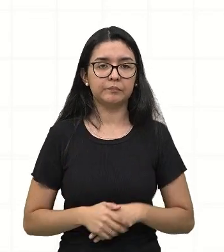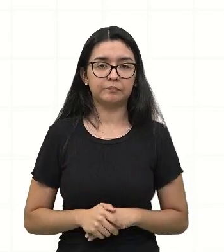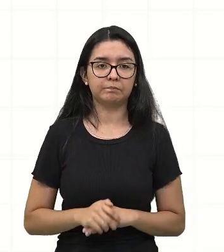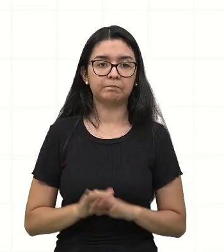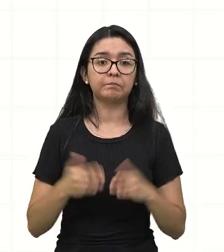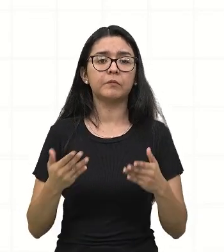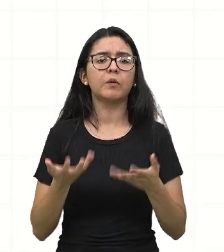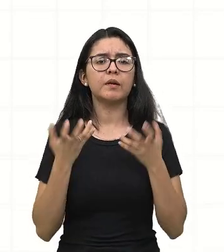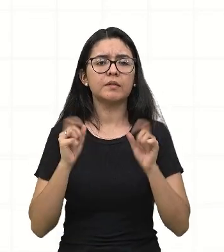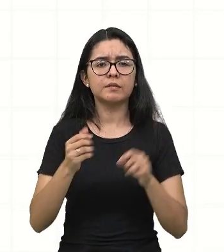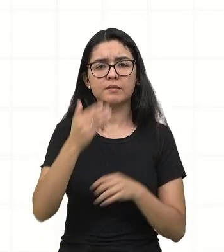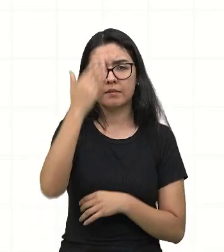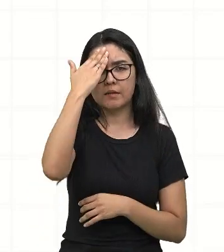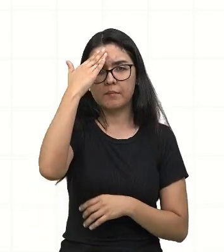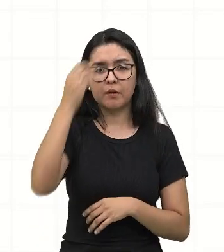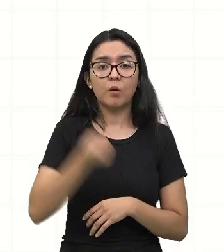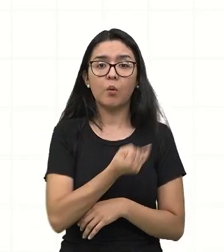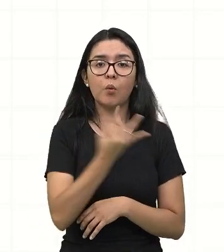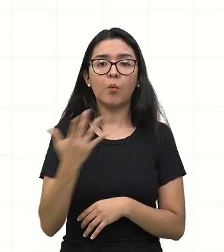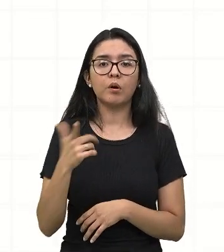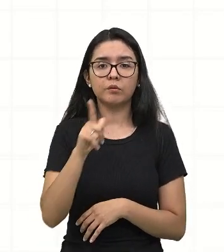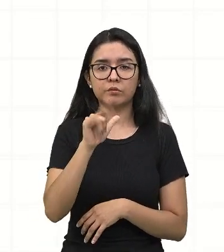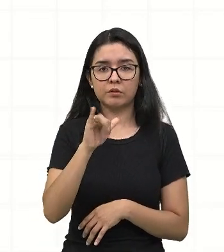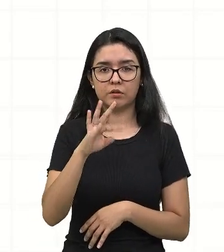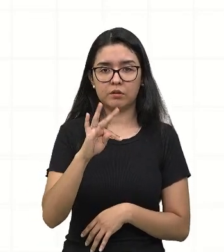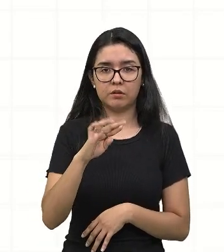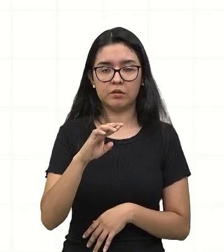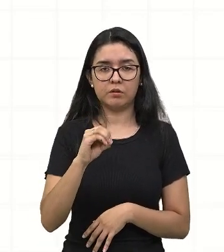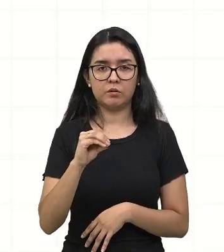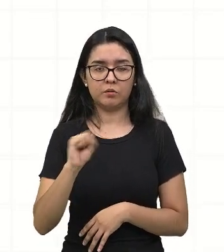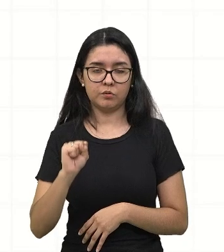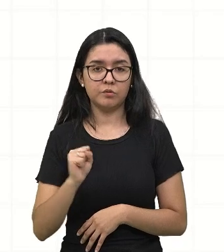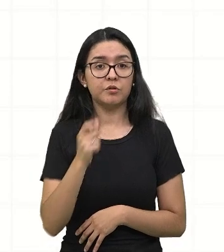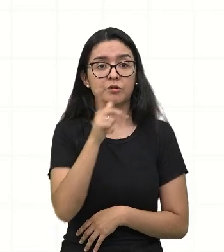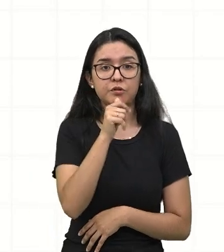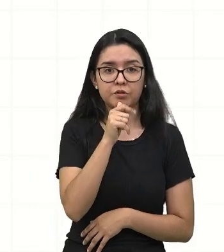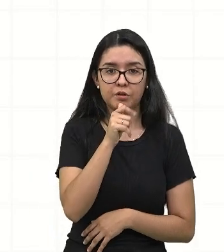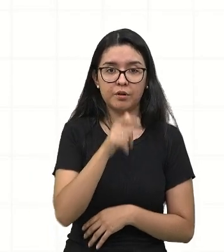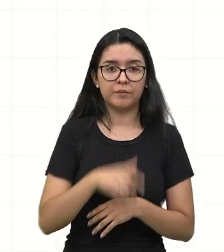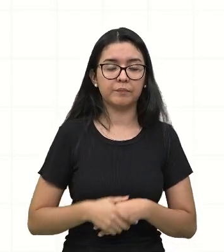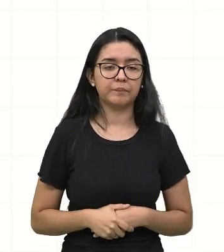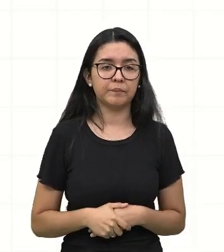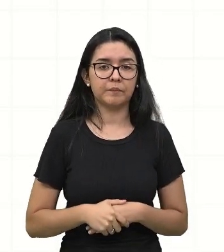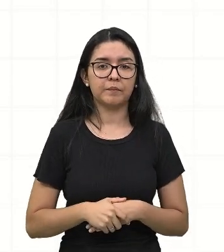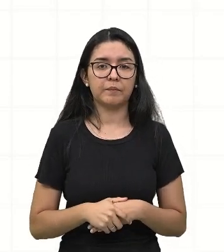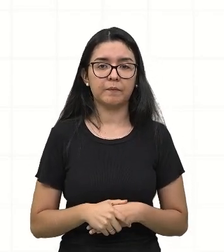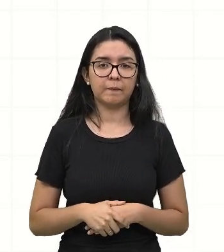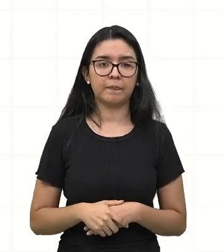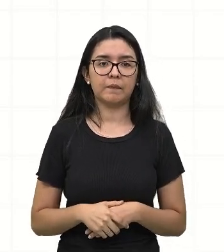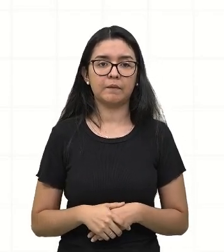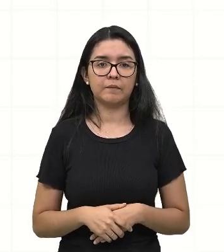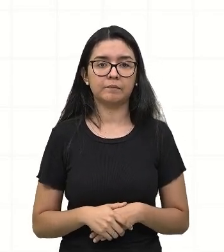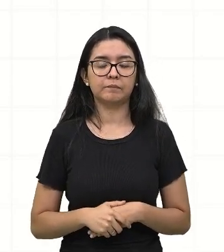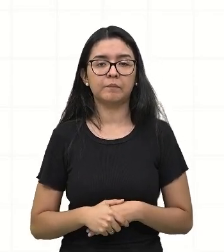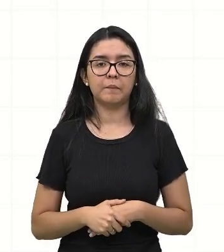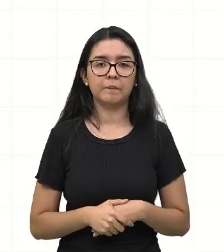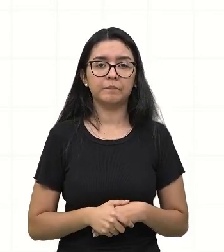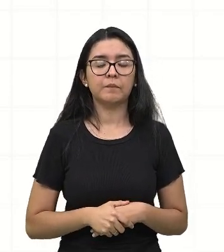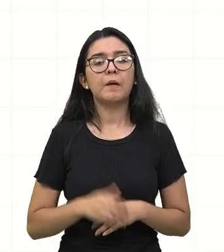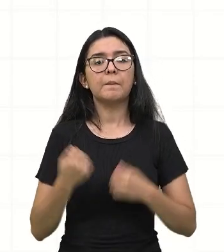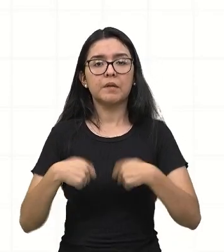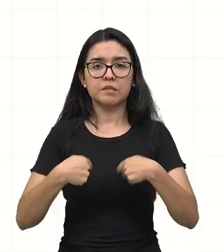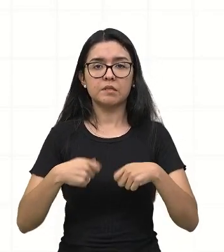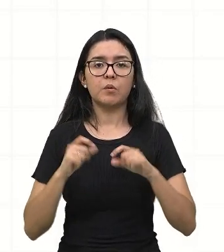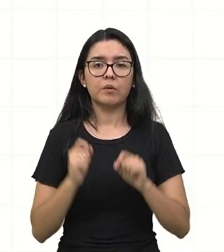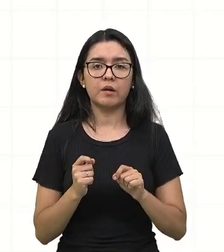Ele gostaria de saber quantos litros de água, quanto de água em litro será